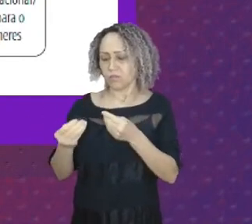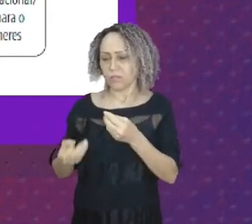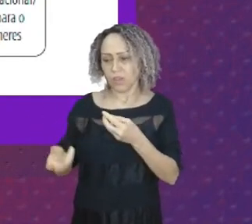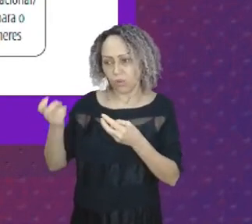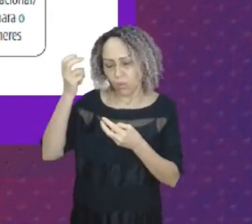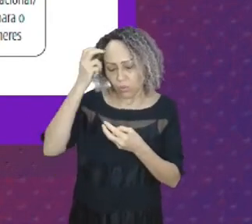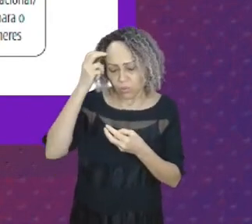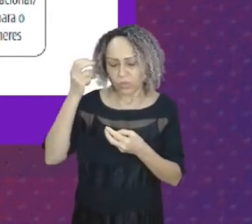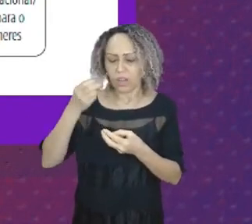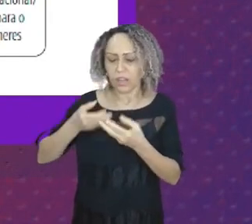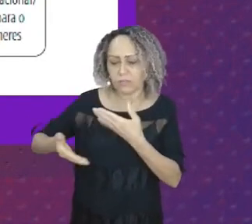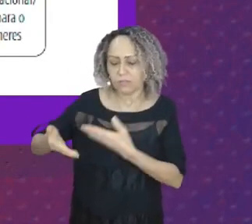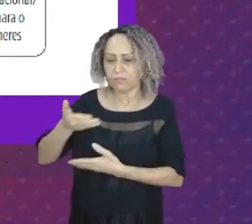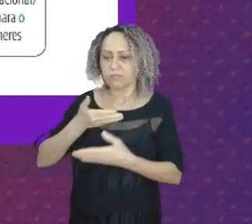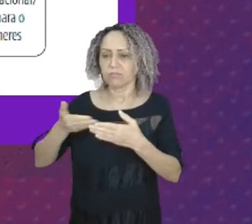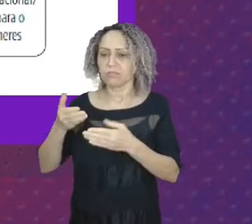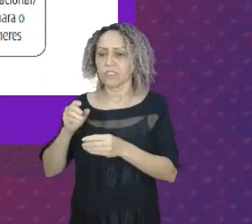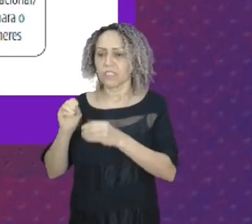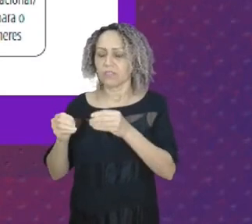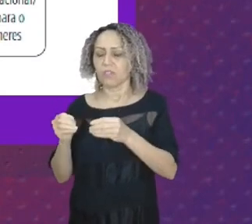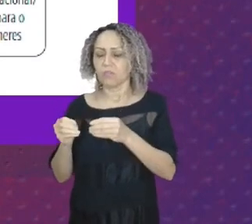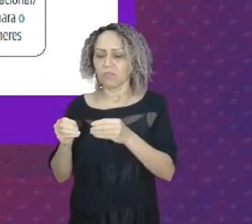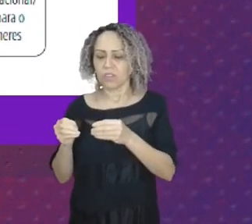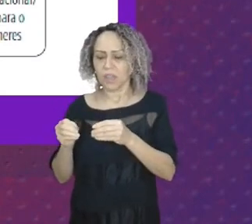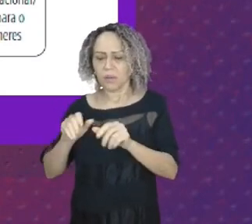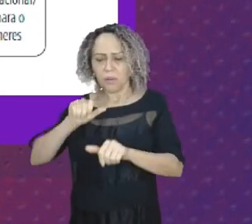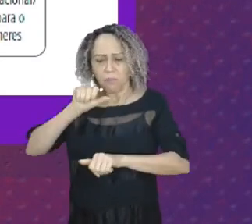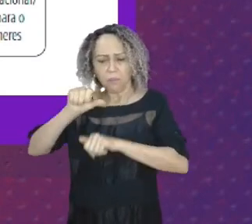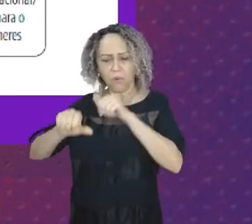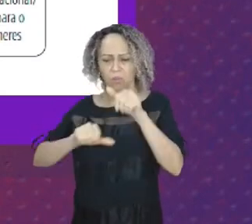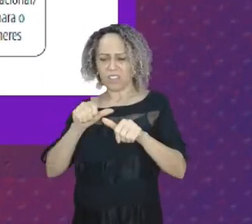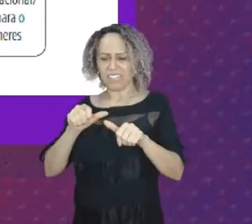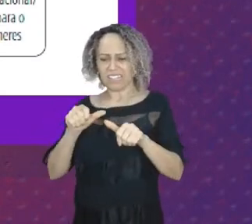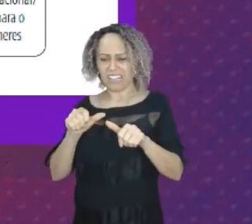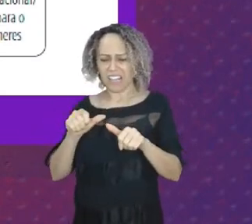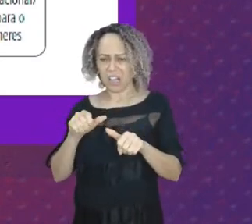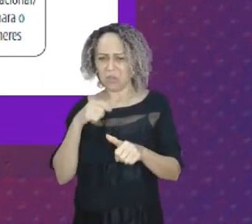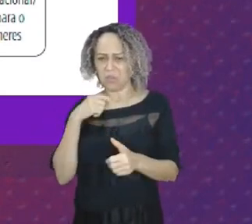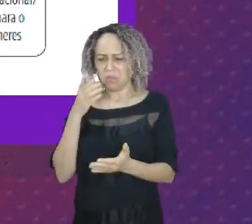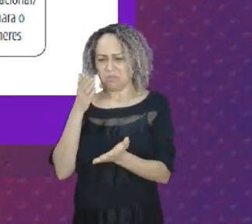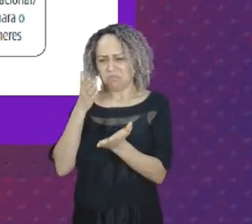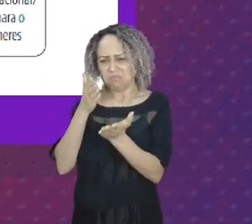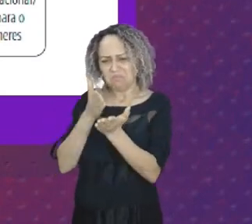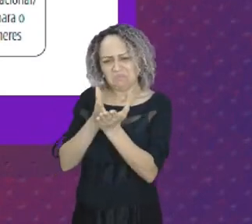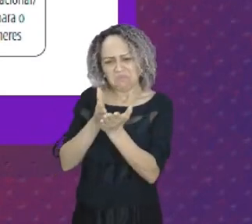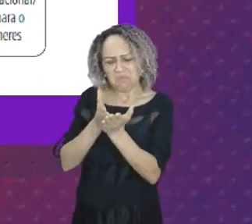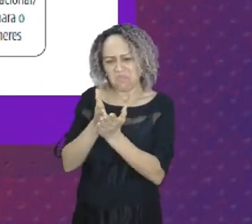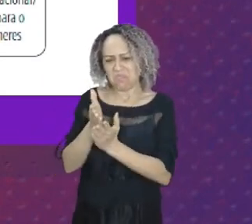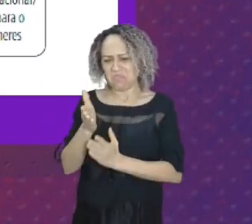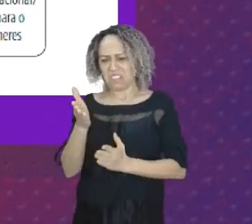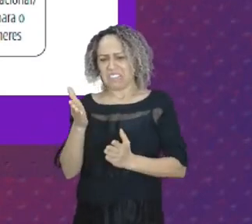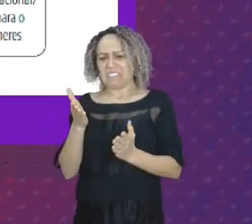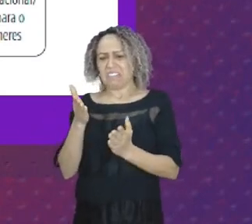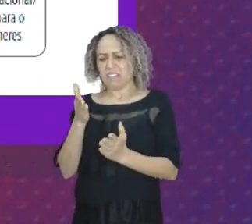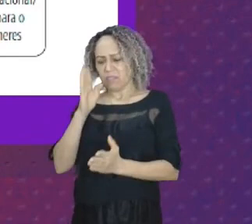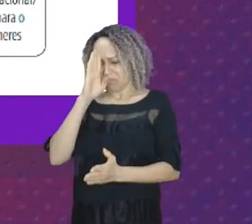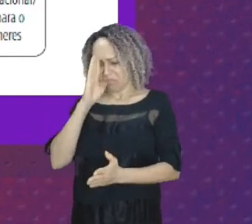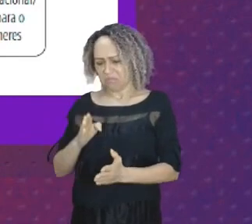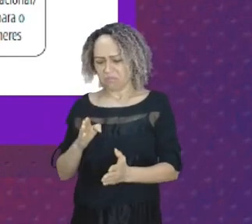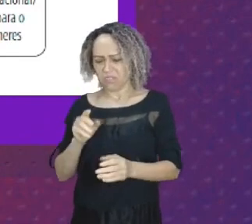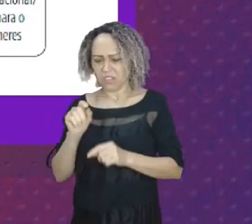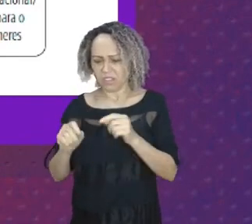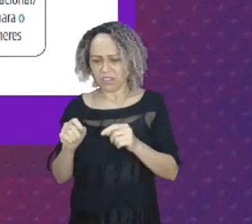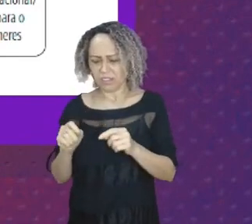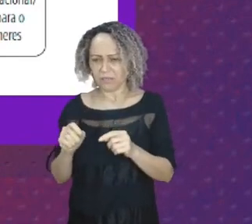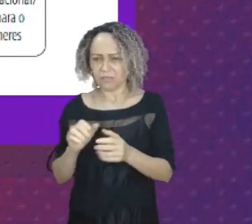que vão interferir nos padrões sexistas, o que são as ações de assistência, né, que é o fortalecimento da rede de